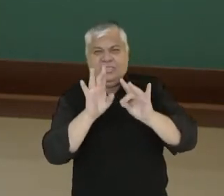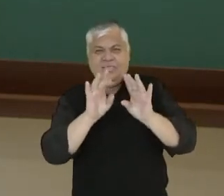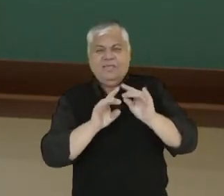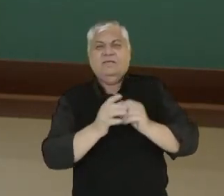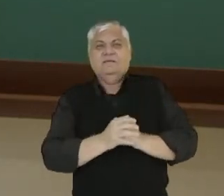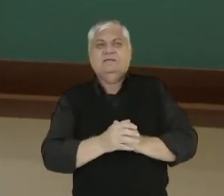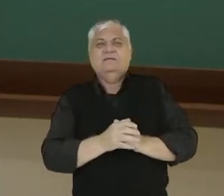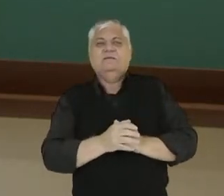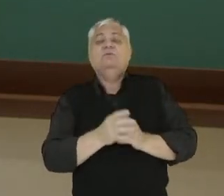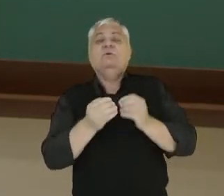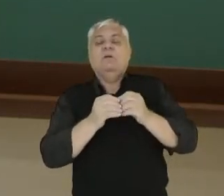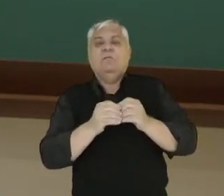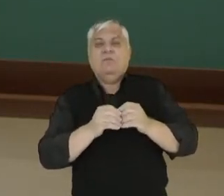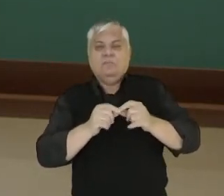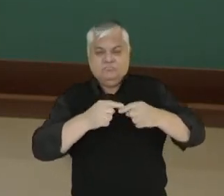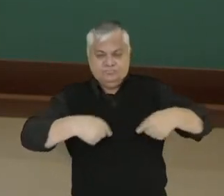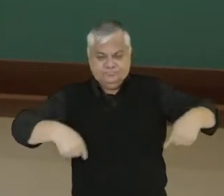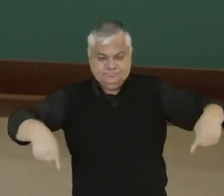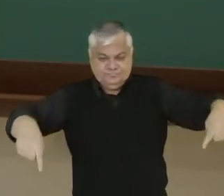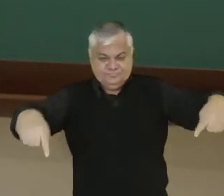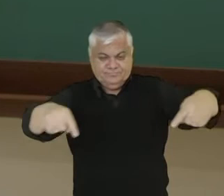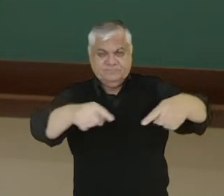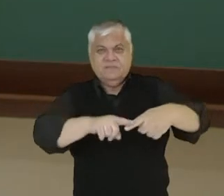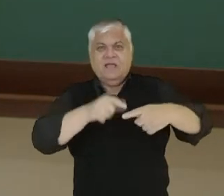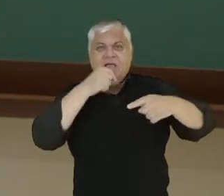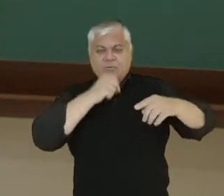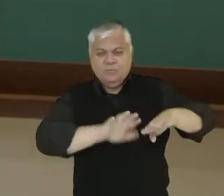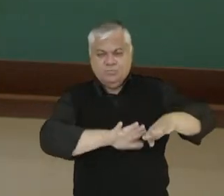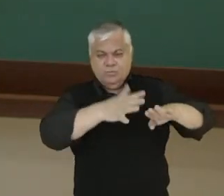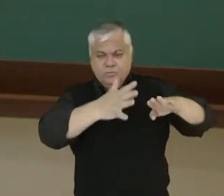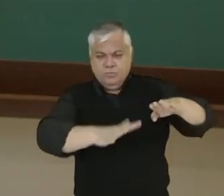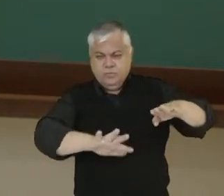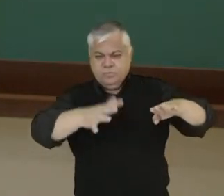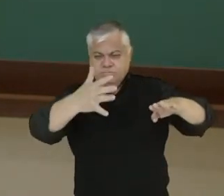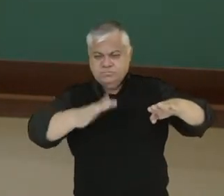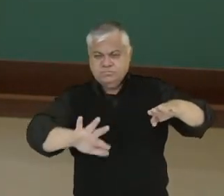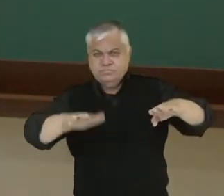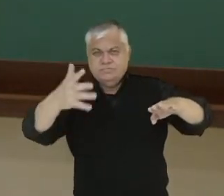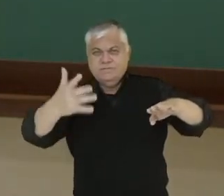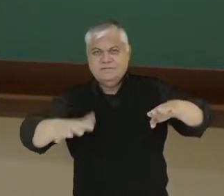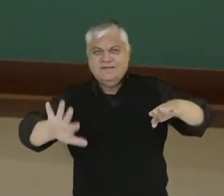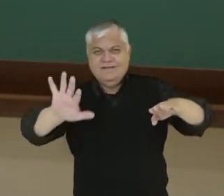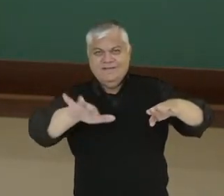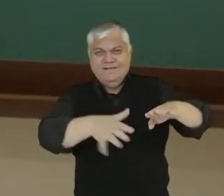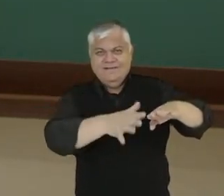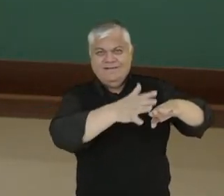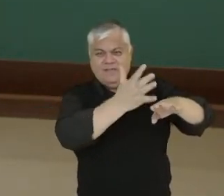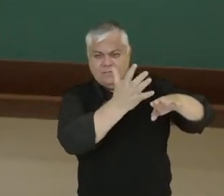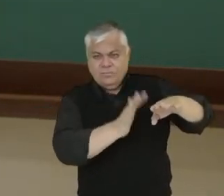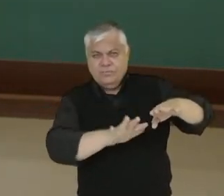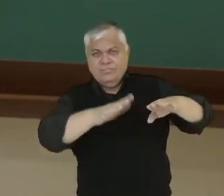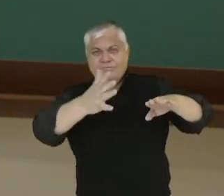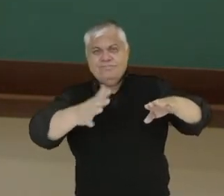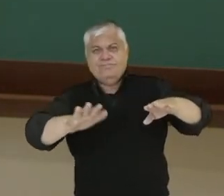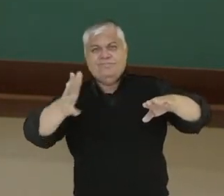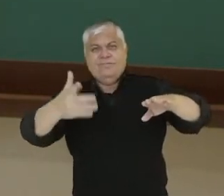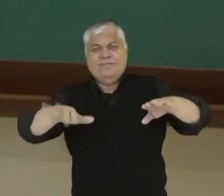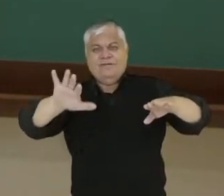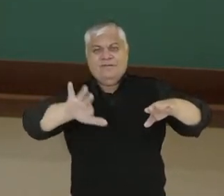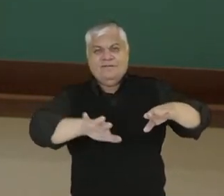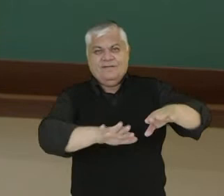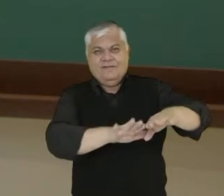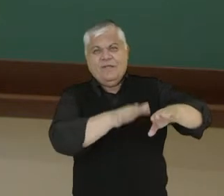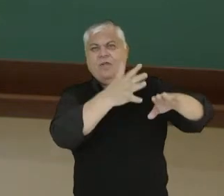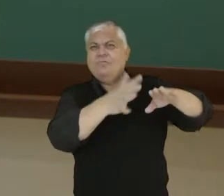num lago. Sei lá, tem um obstáculo, a onda vai bater e ela vai retornar. Tudo aquilo que você viu